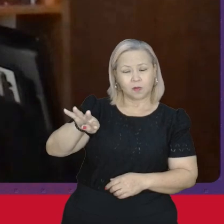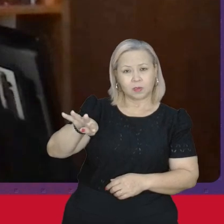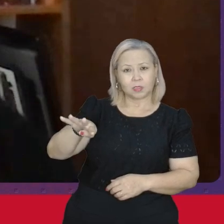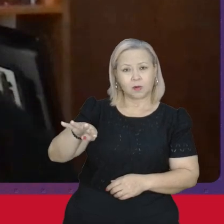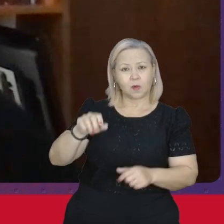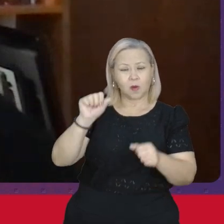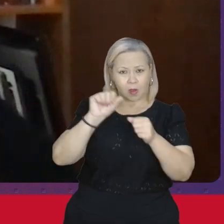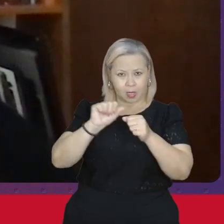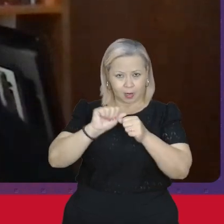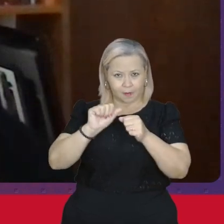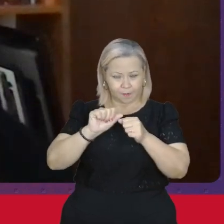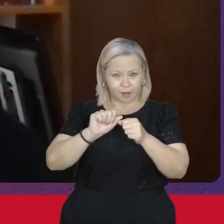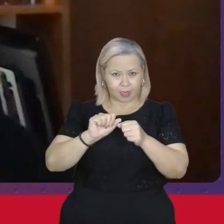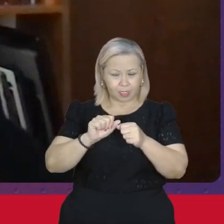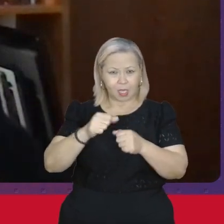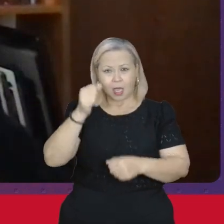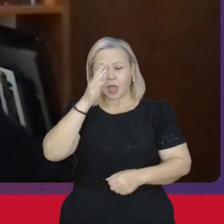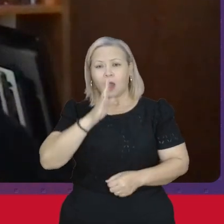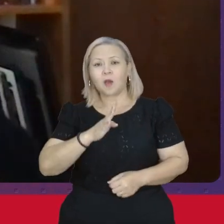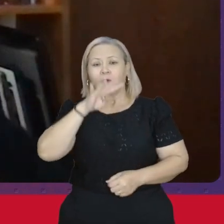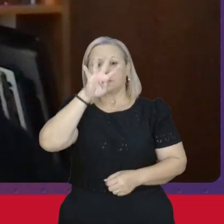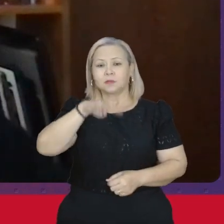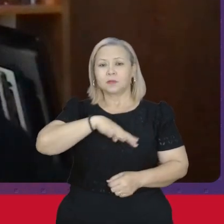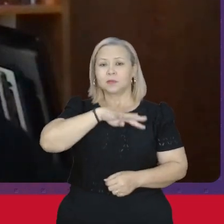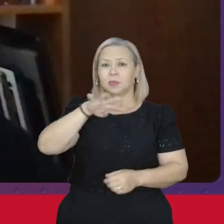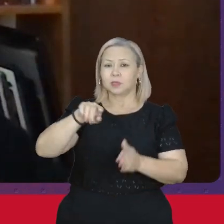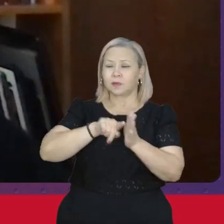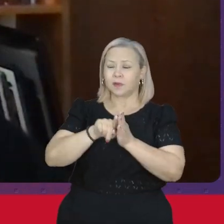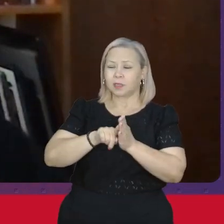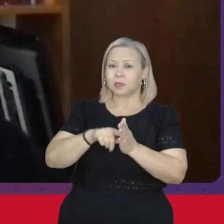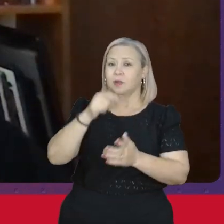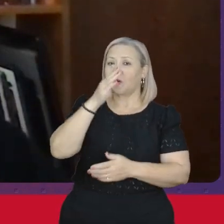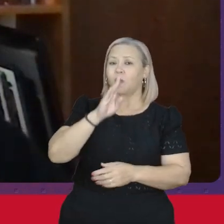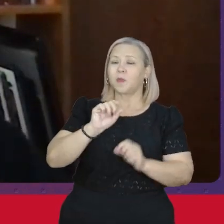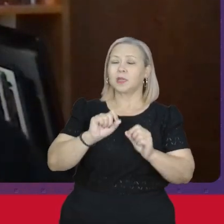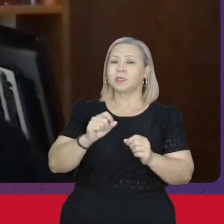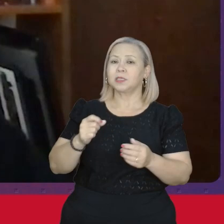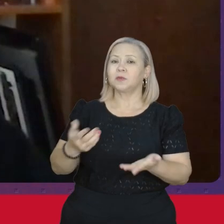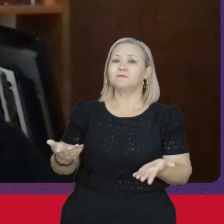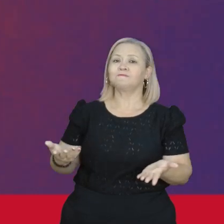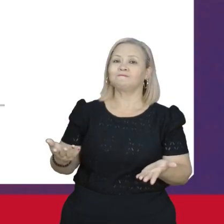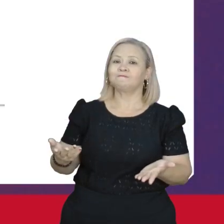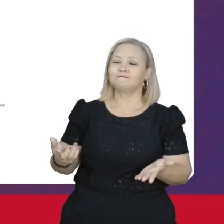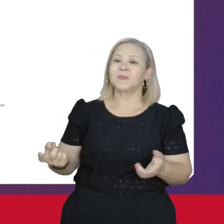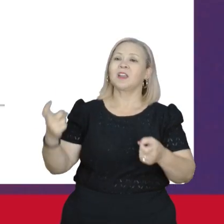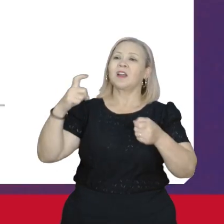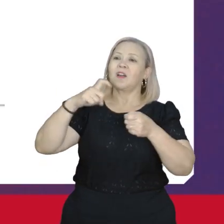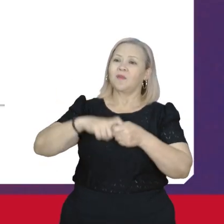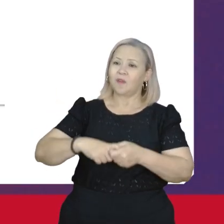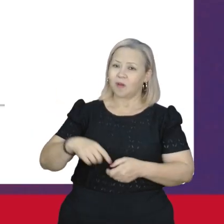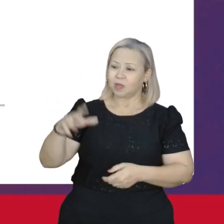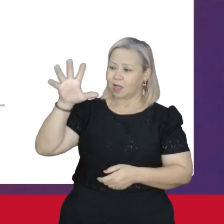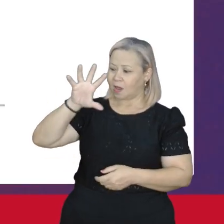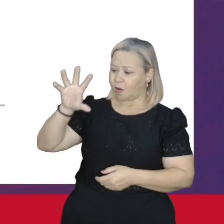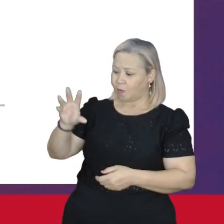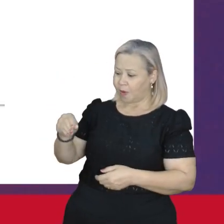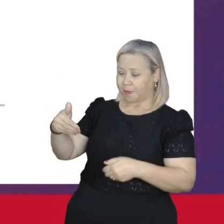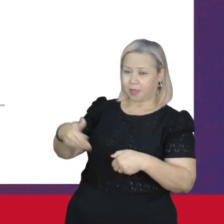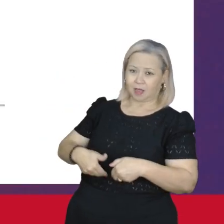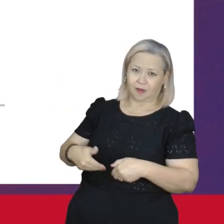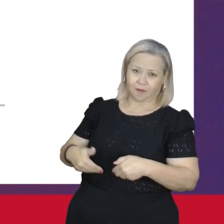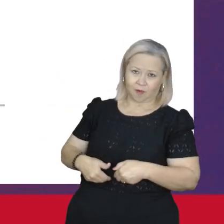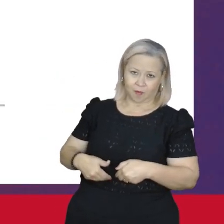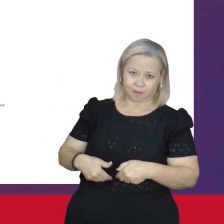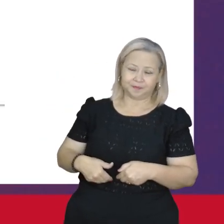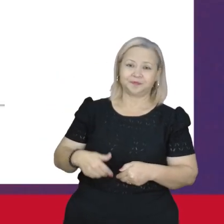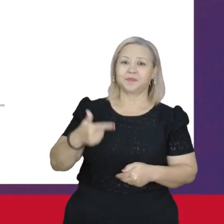aplicada, o Brasil volta para o mapa da fome e nós passamos a ter, em 2017, como eu disse, 2 anos antes